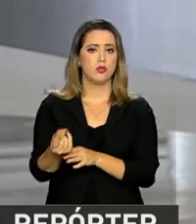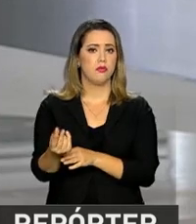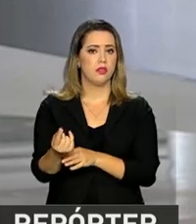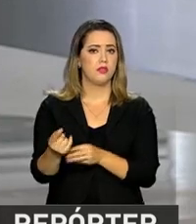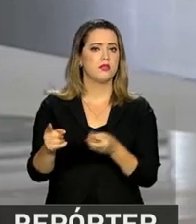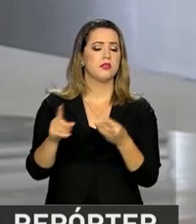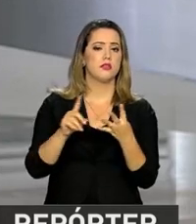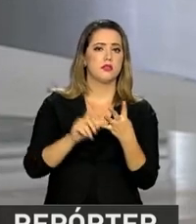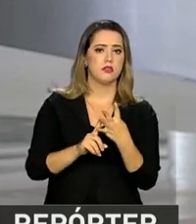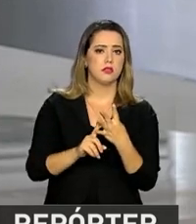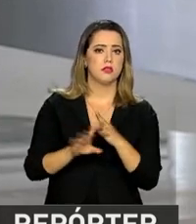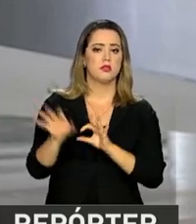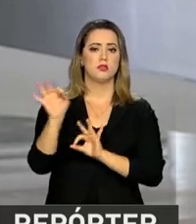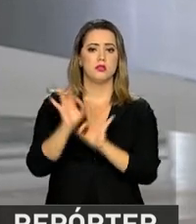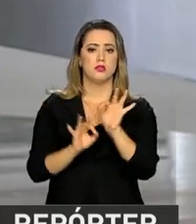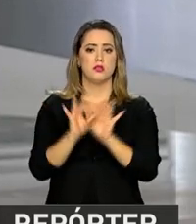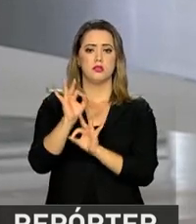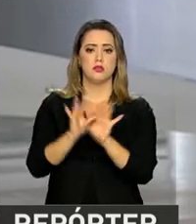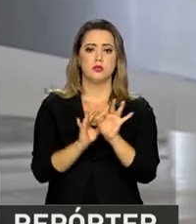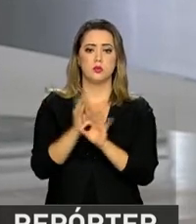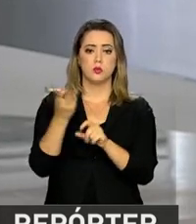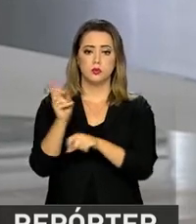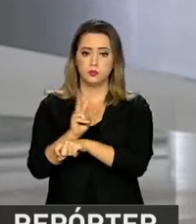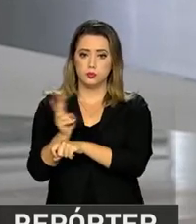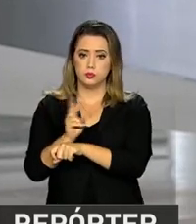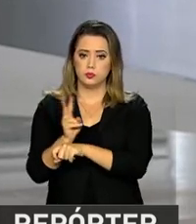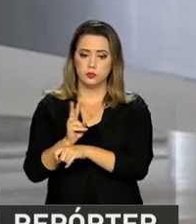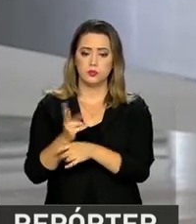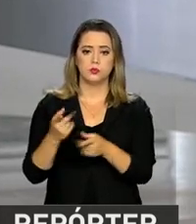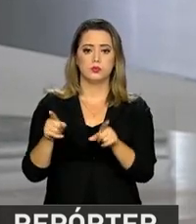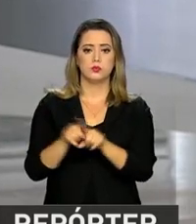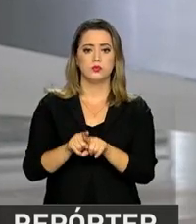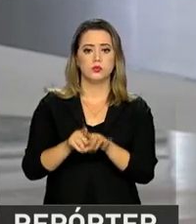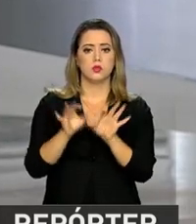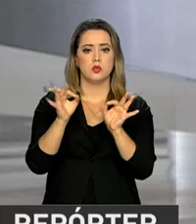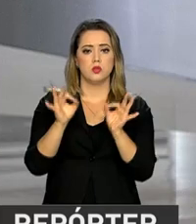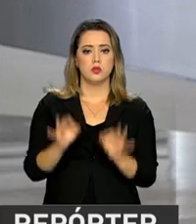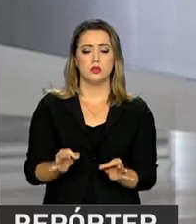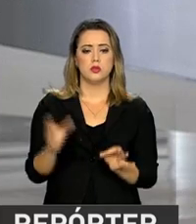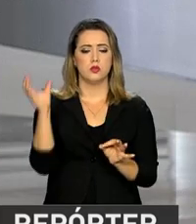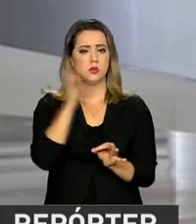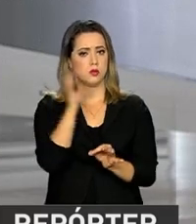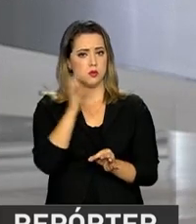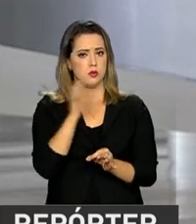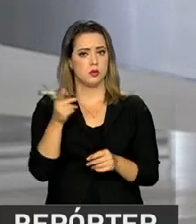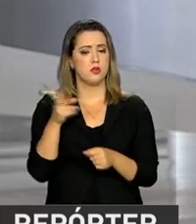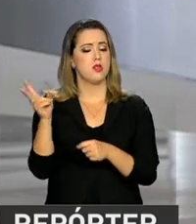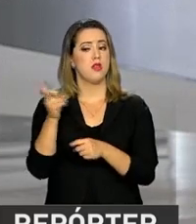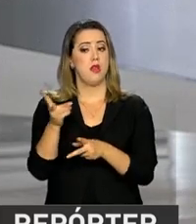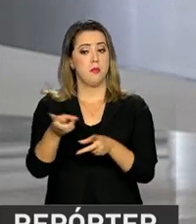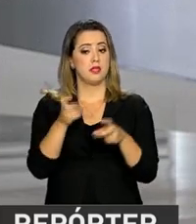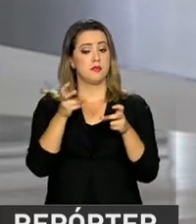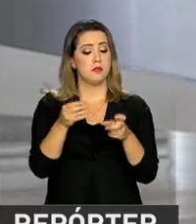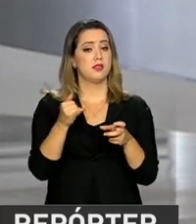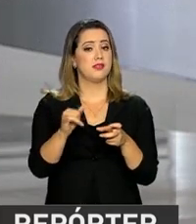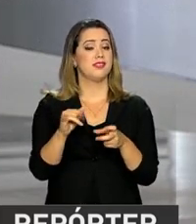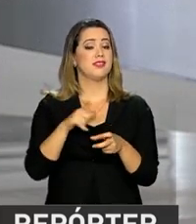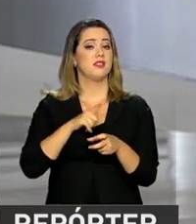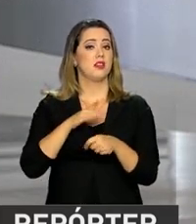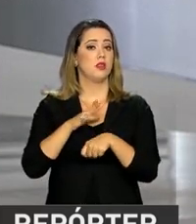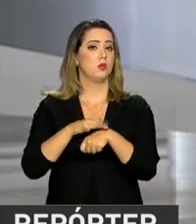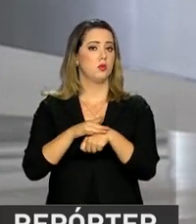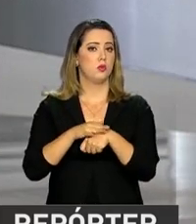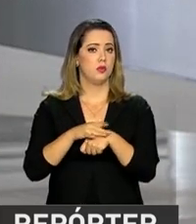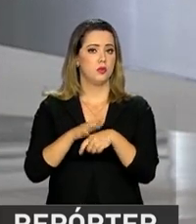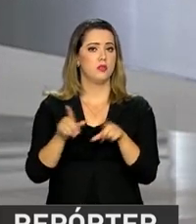e fortalecimento do sistema de vigilância agilidade precisão no diagnóstico previsão de imunogênico